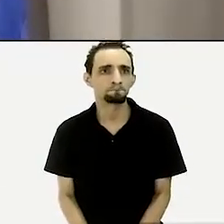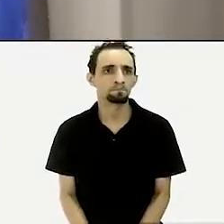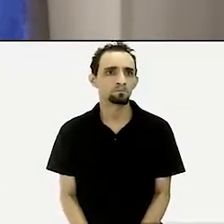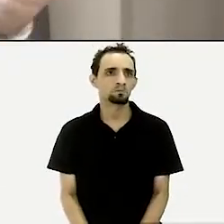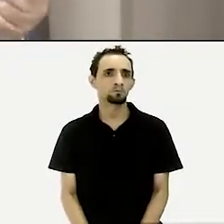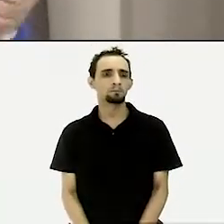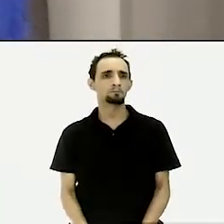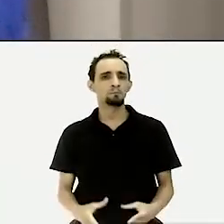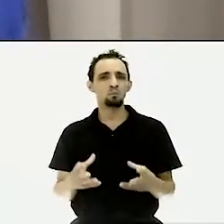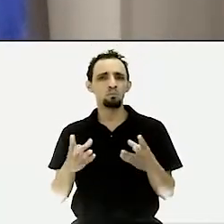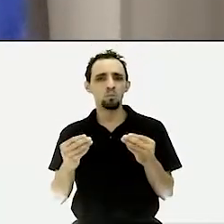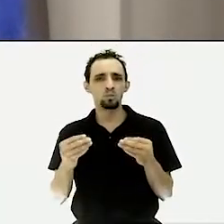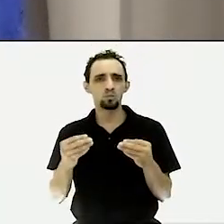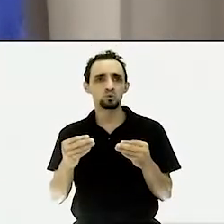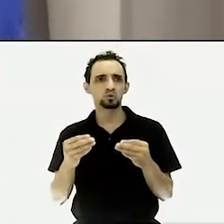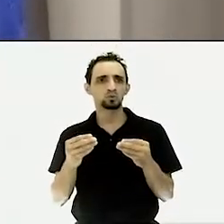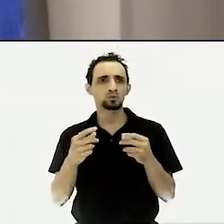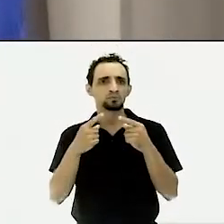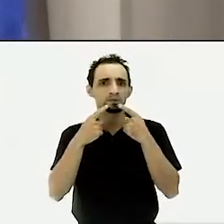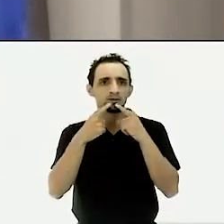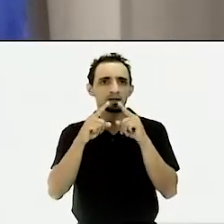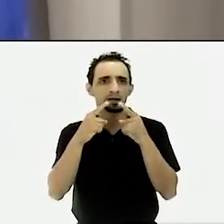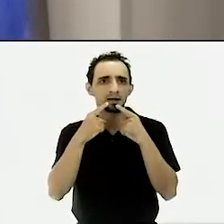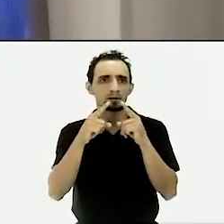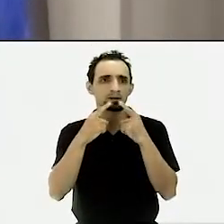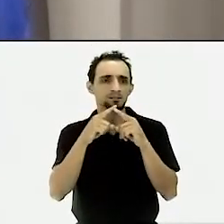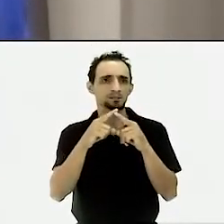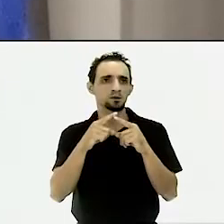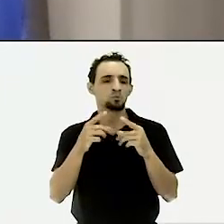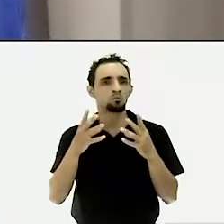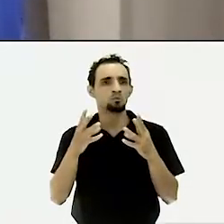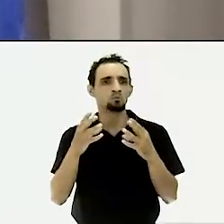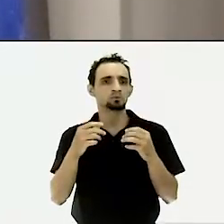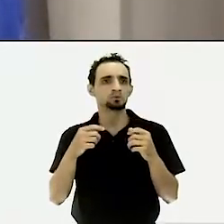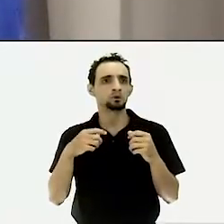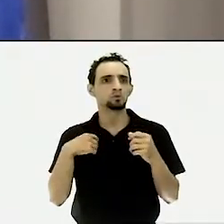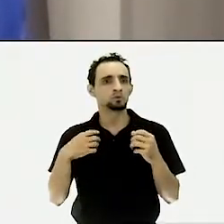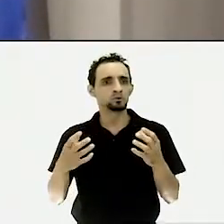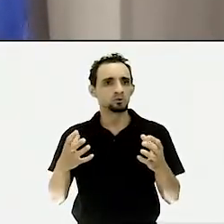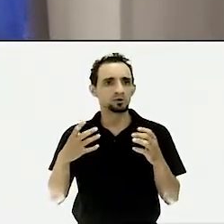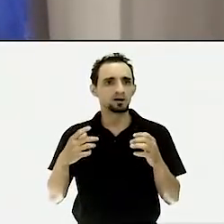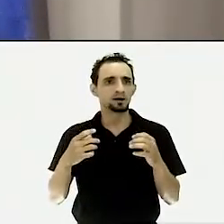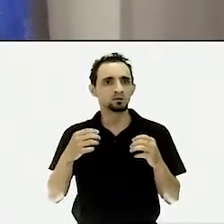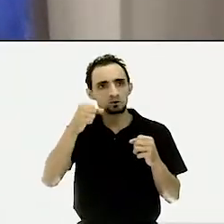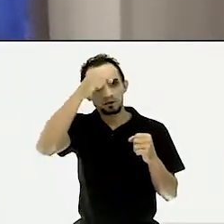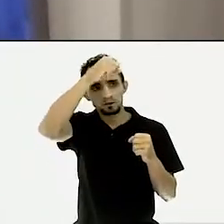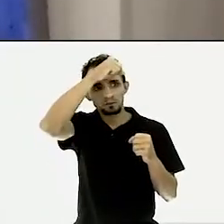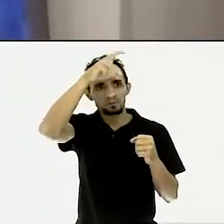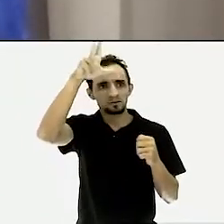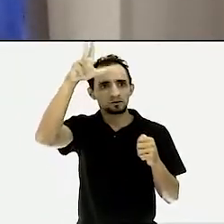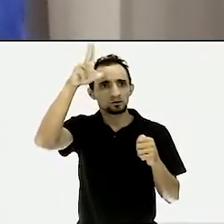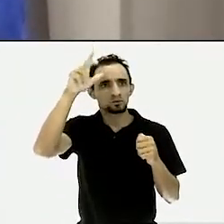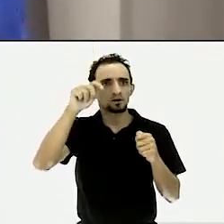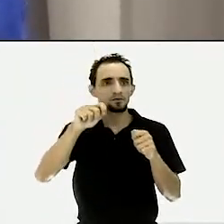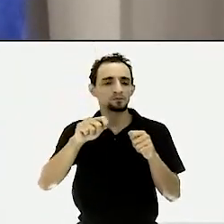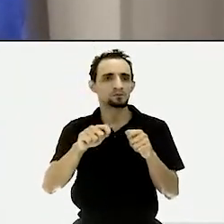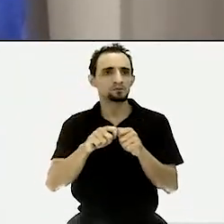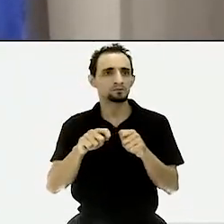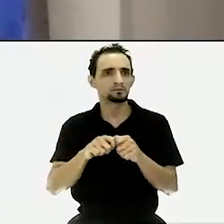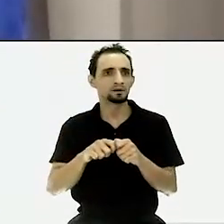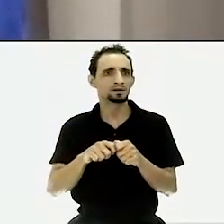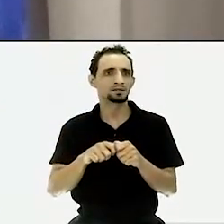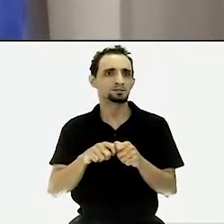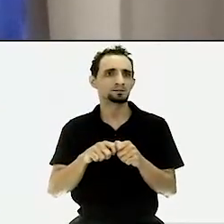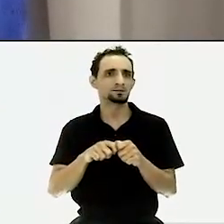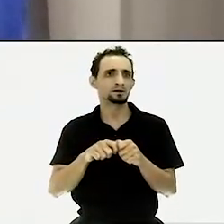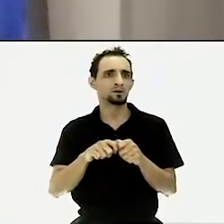aqui, vota aqui, nosso campeonato é municipal, não é estadual, não é federal, não é nada. E nem profissional. Só que o menino, ele tem o direito de